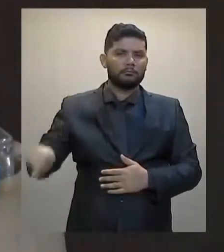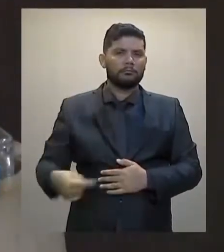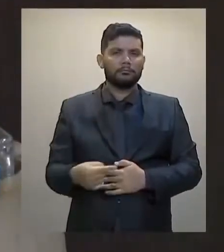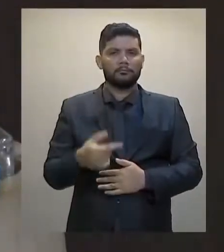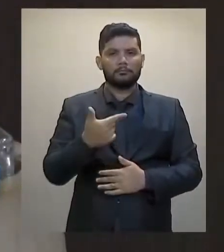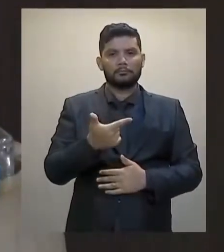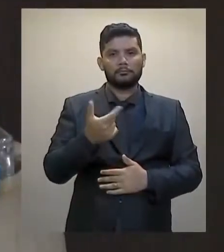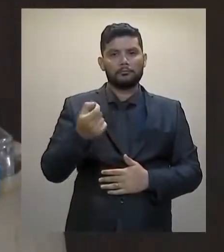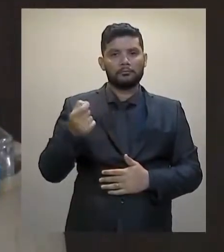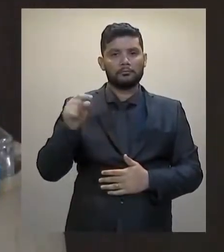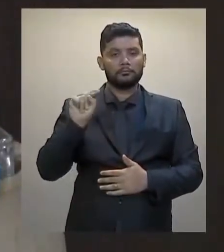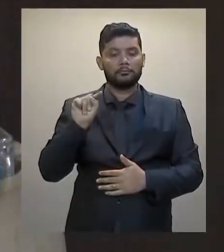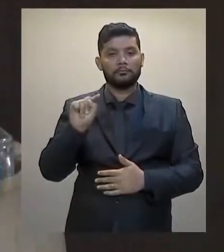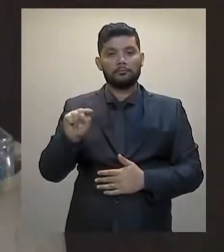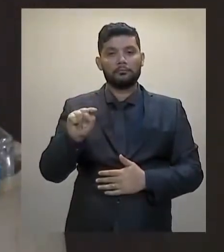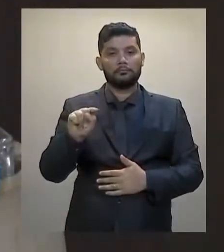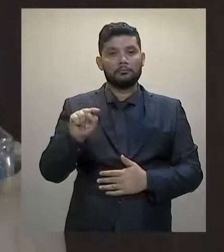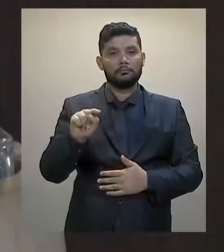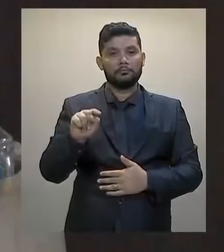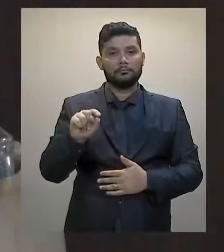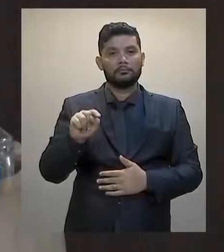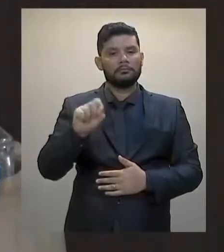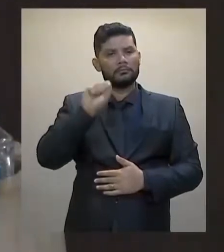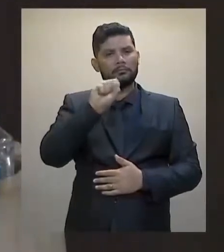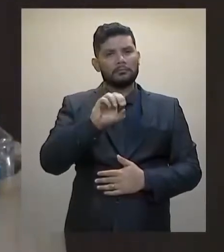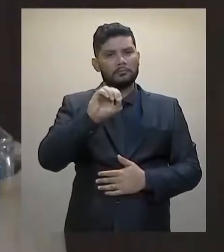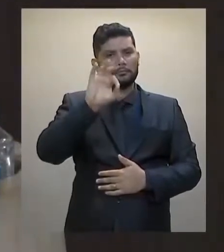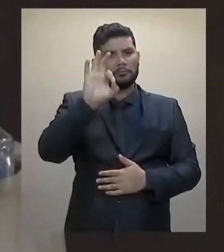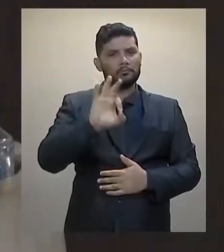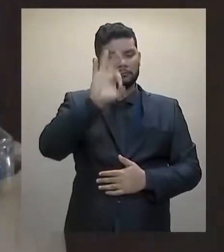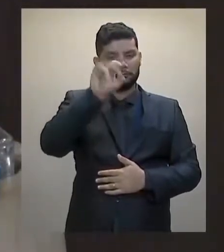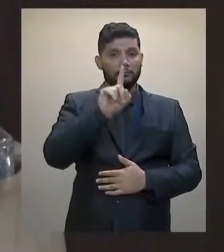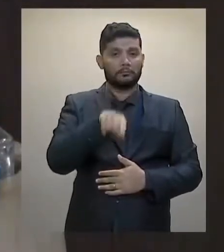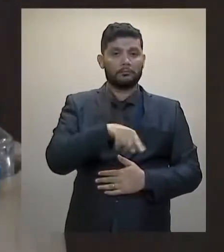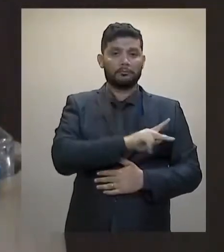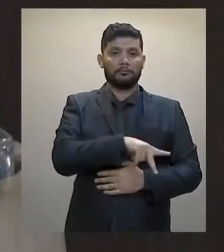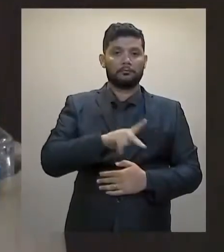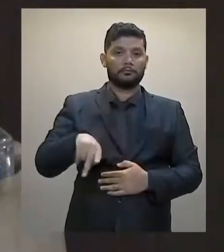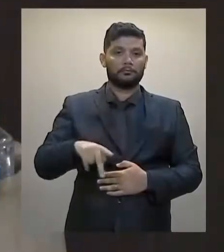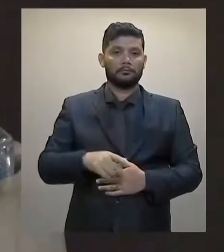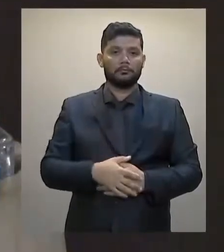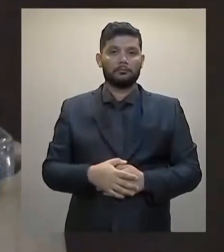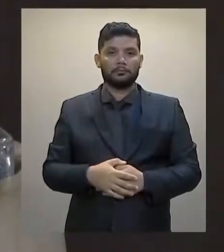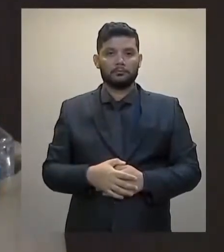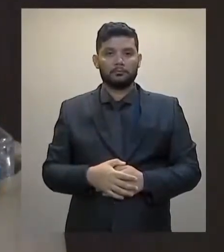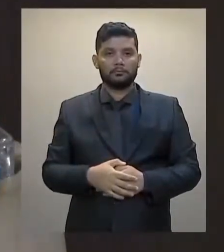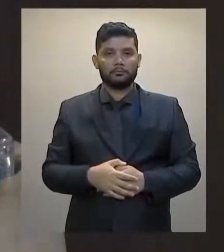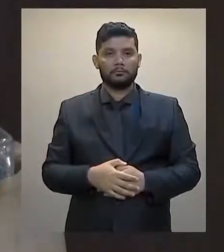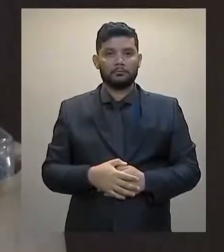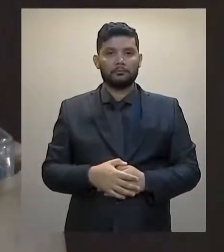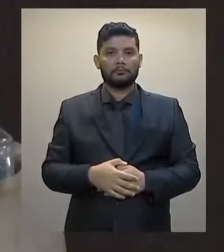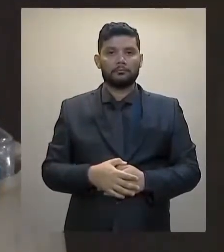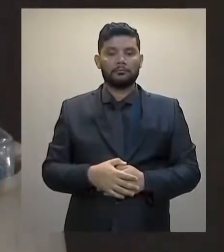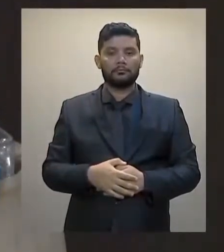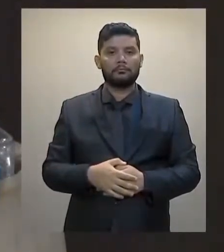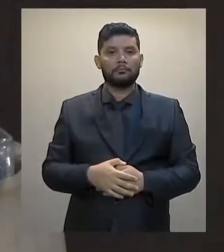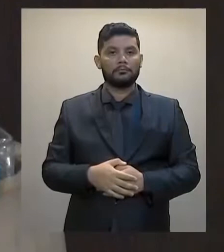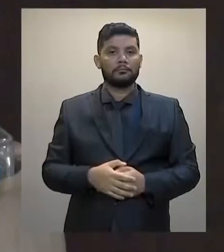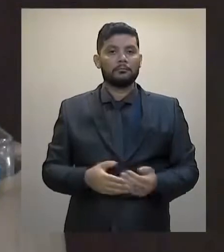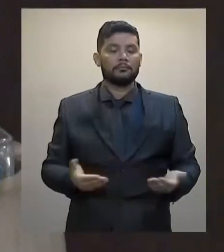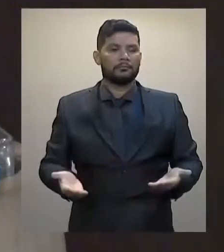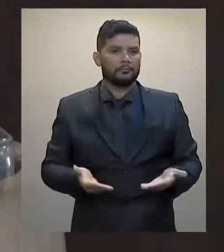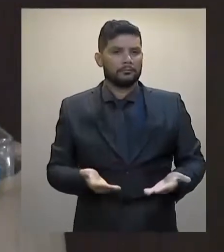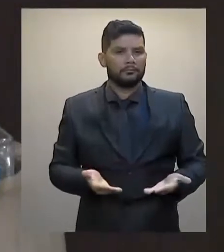2.200.000 professoras, 80% são professoras, por isso que, inclusive, uso o gênero no feminino, são professoras. Agora